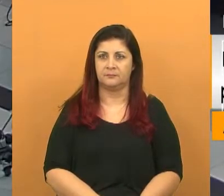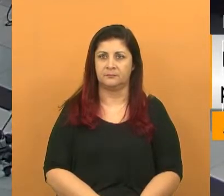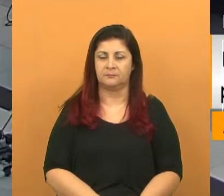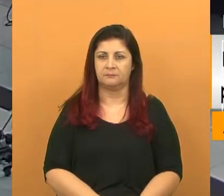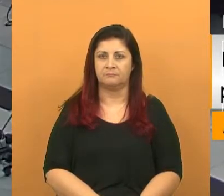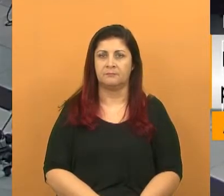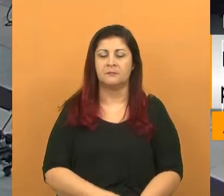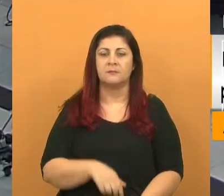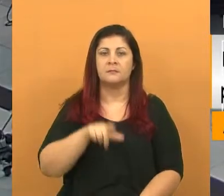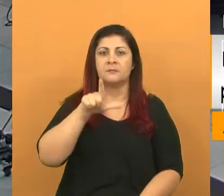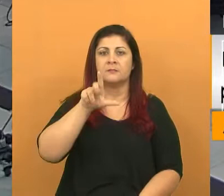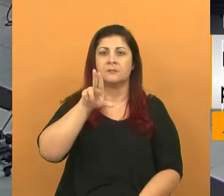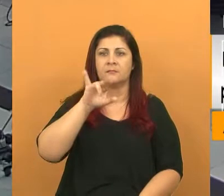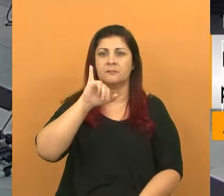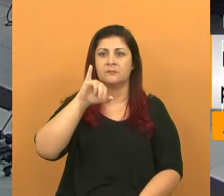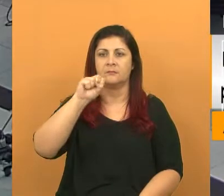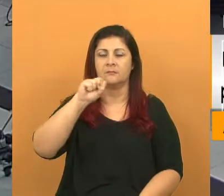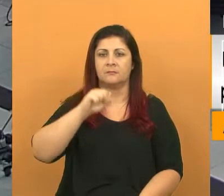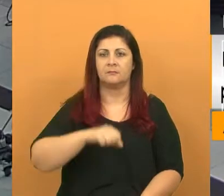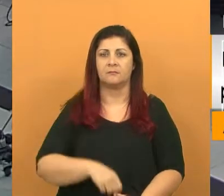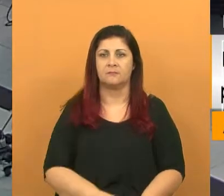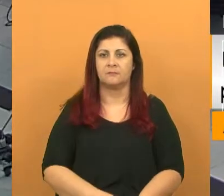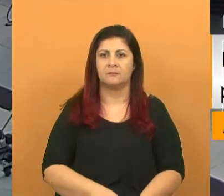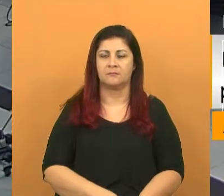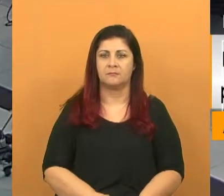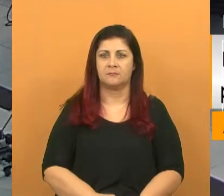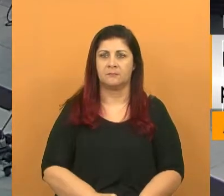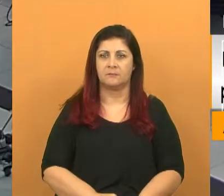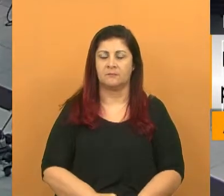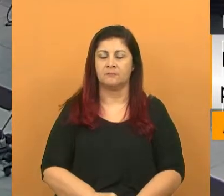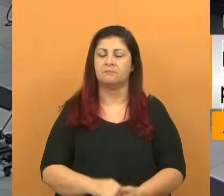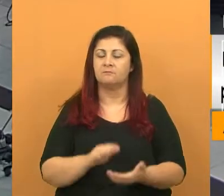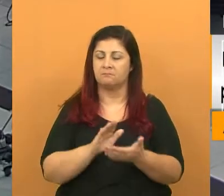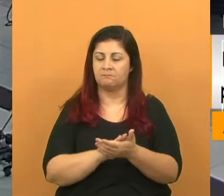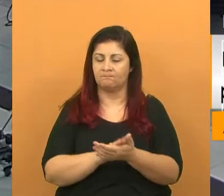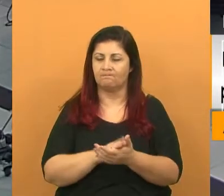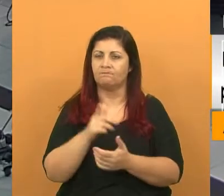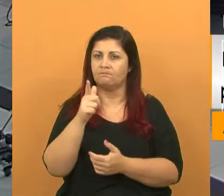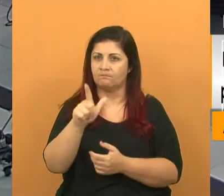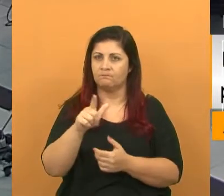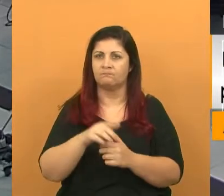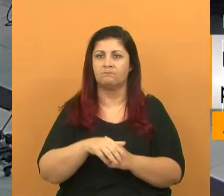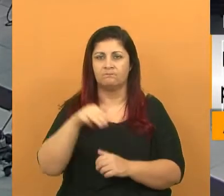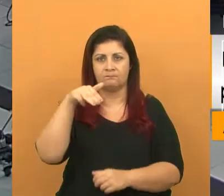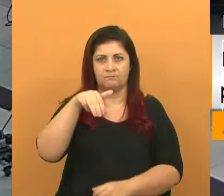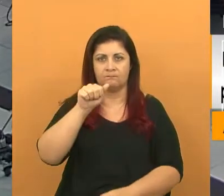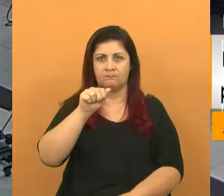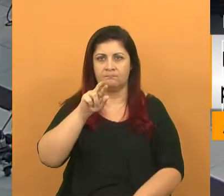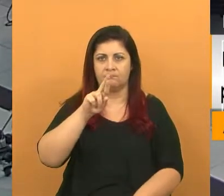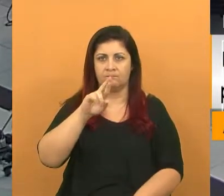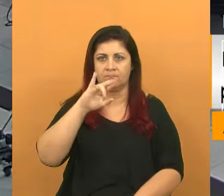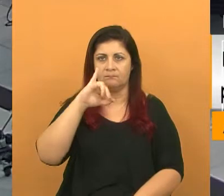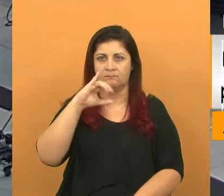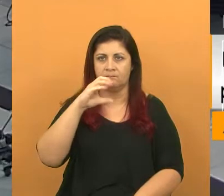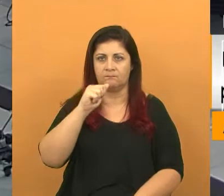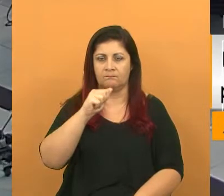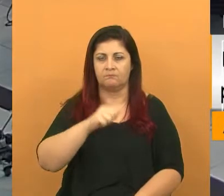Como vota o vereador Luiz Flávio? Só justificando o voto, parabenizo novamente a vereadora Márcia. Faço